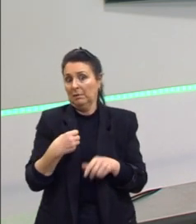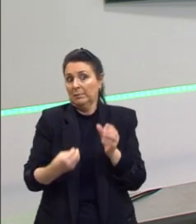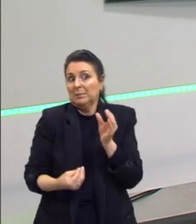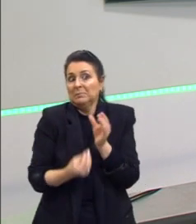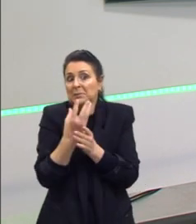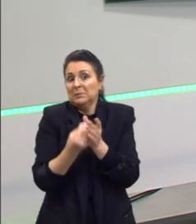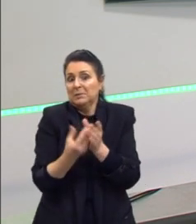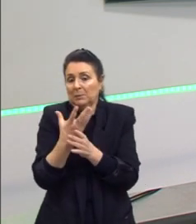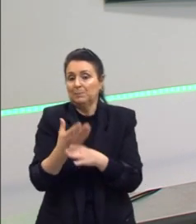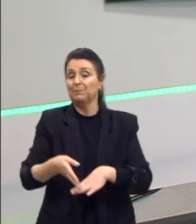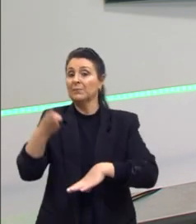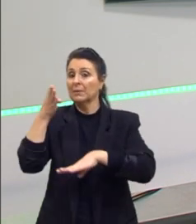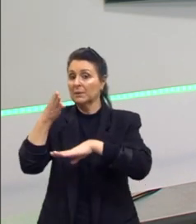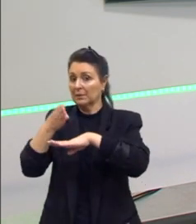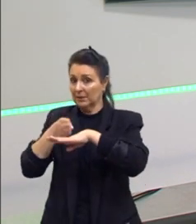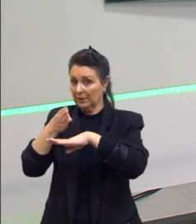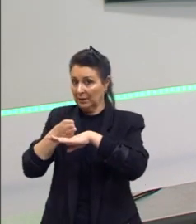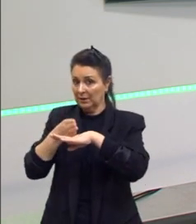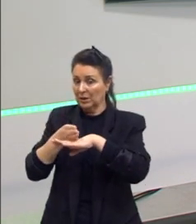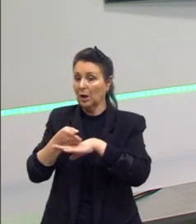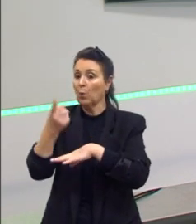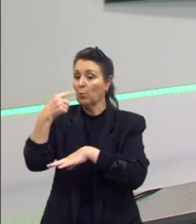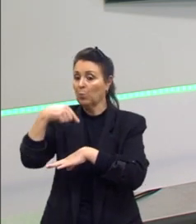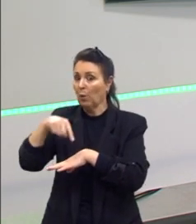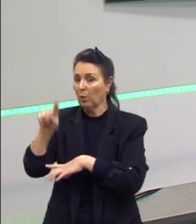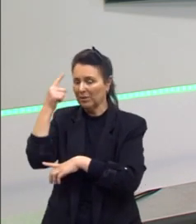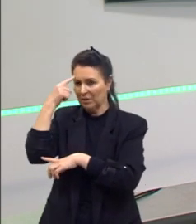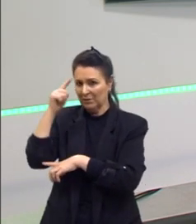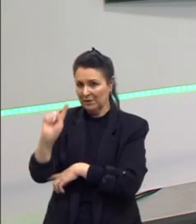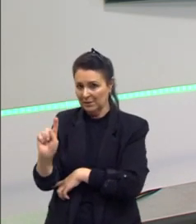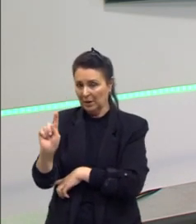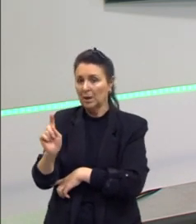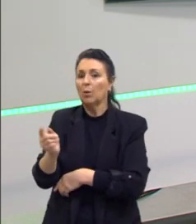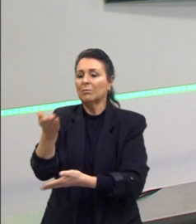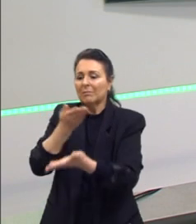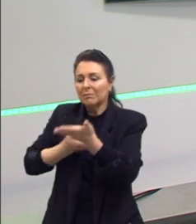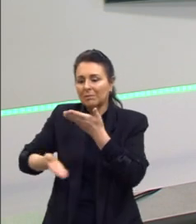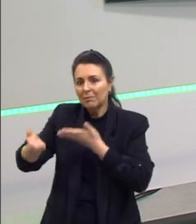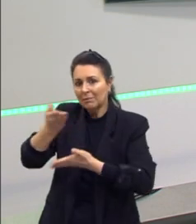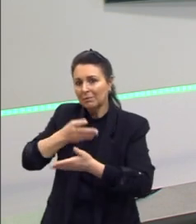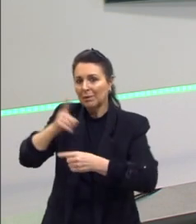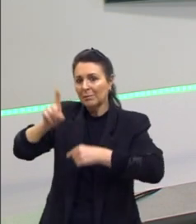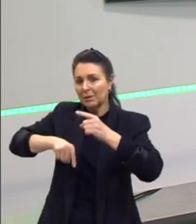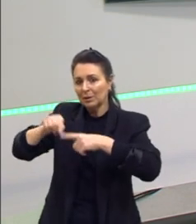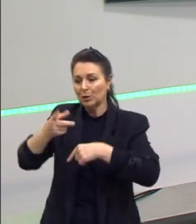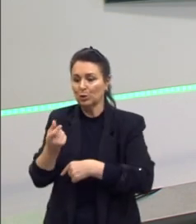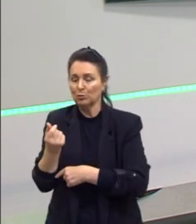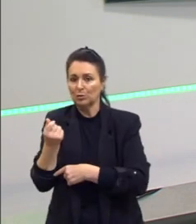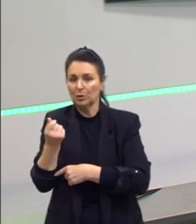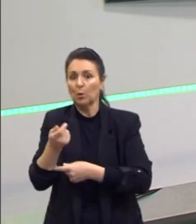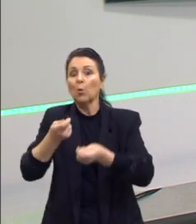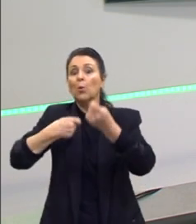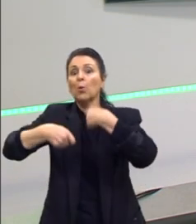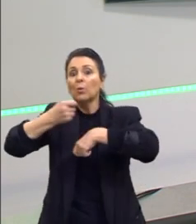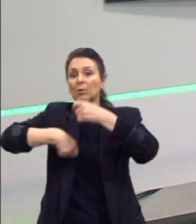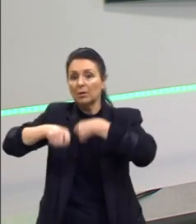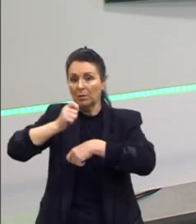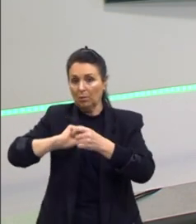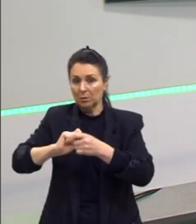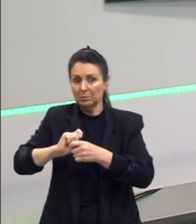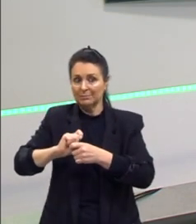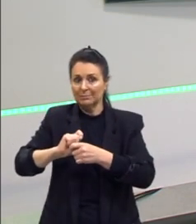na modernidade sob o comando do mundo da mercadoria e do dinheiro a prevalência do negócio